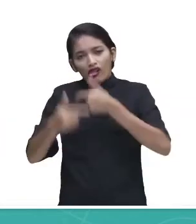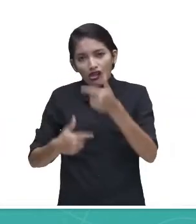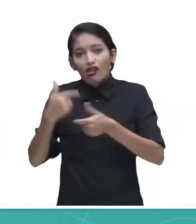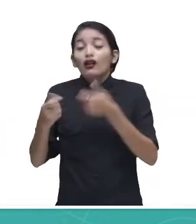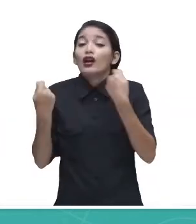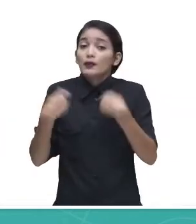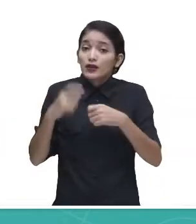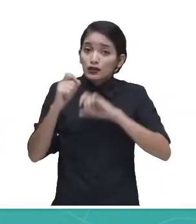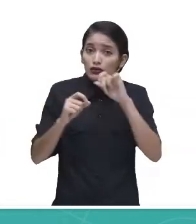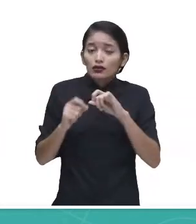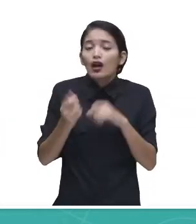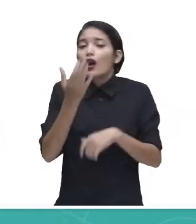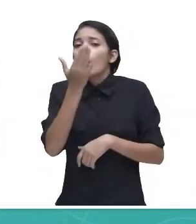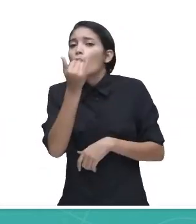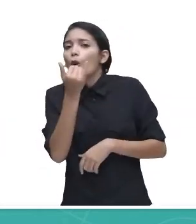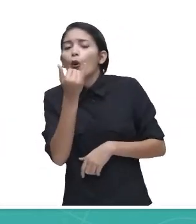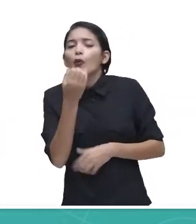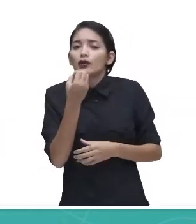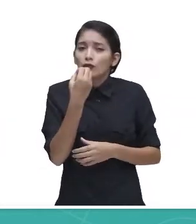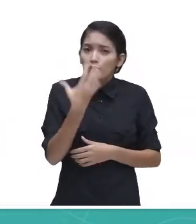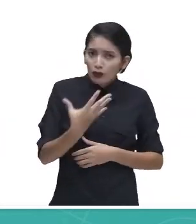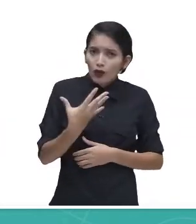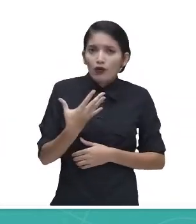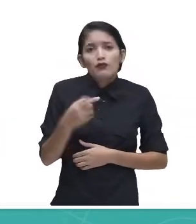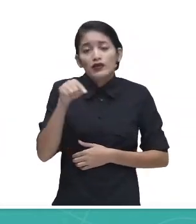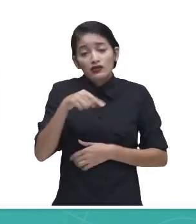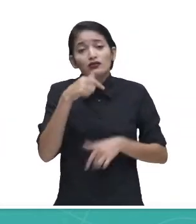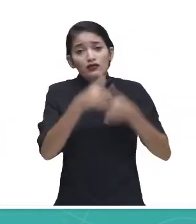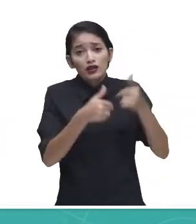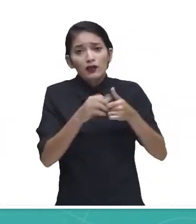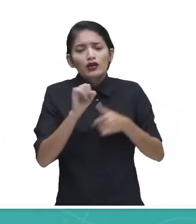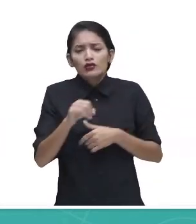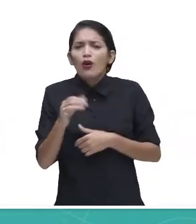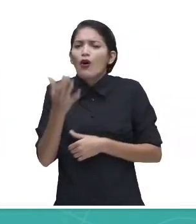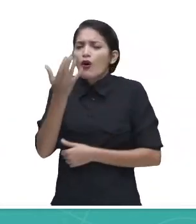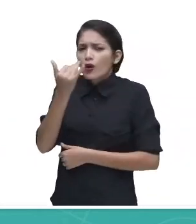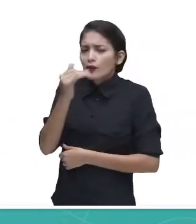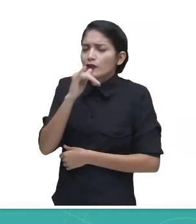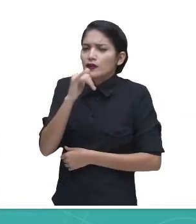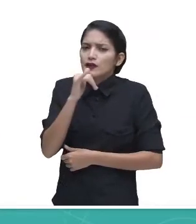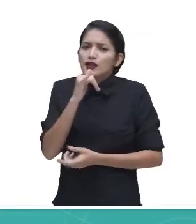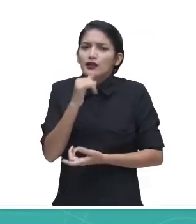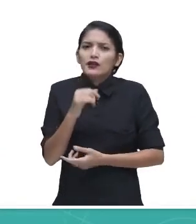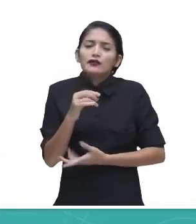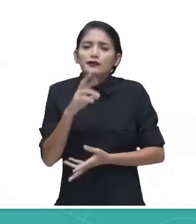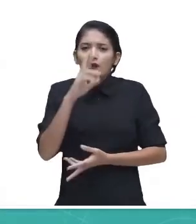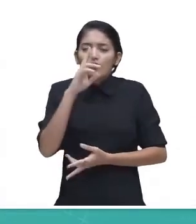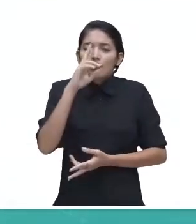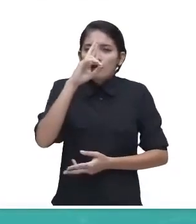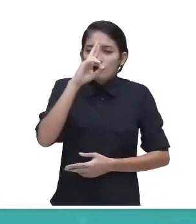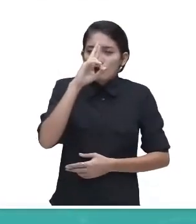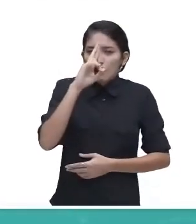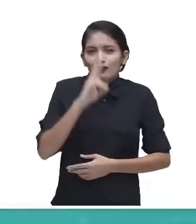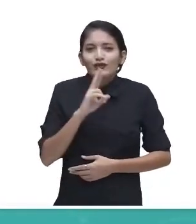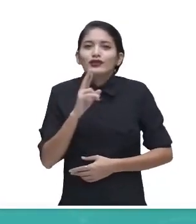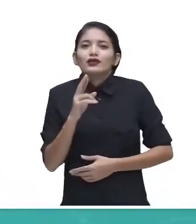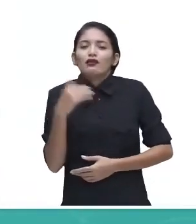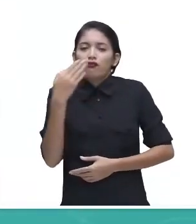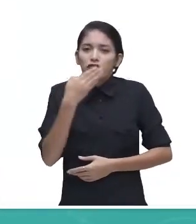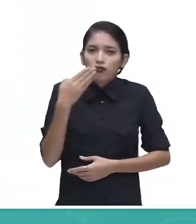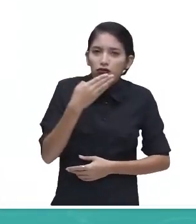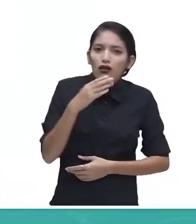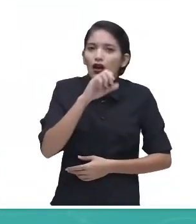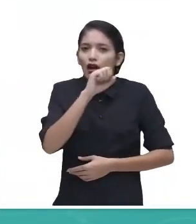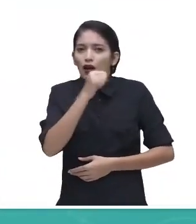ter ali uma alimentação adequada para isso. Se você só se alimenta de refrigerante, bombom, pão,